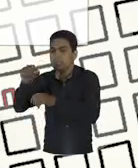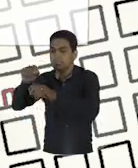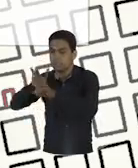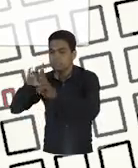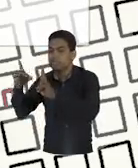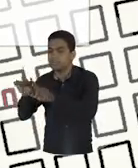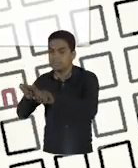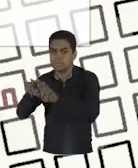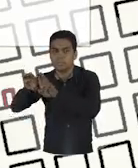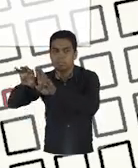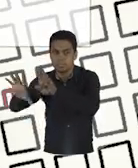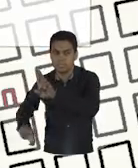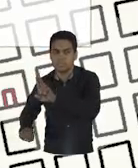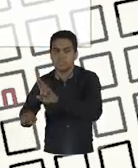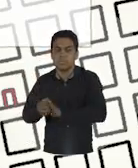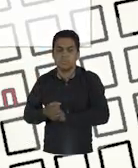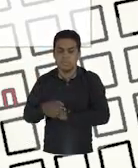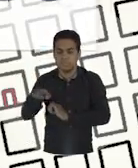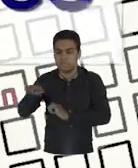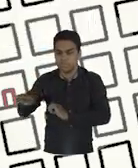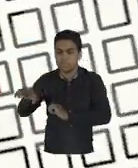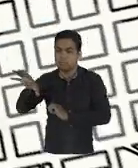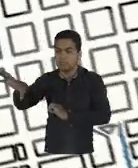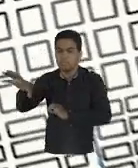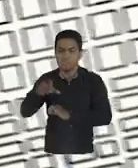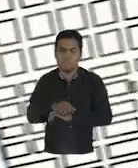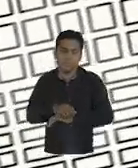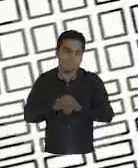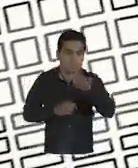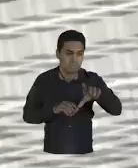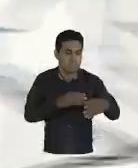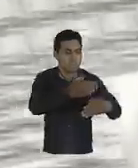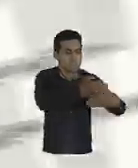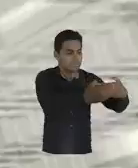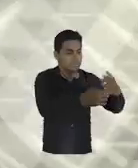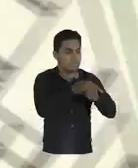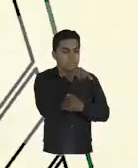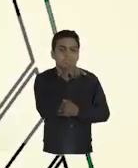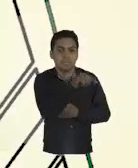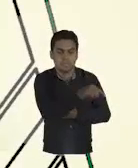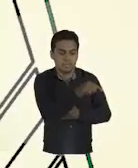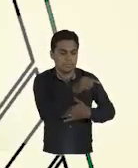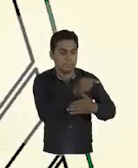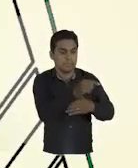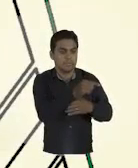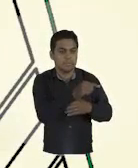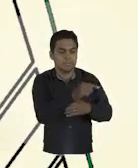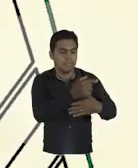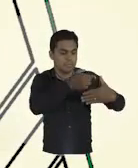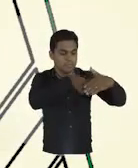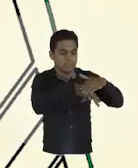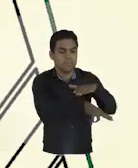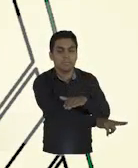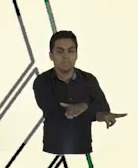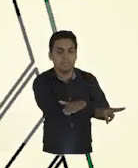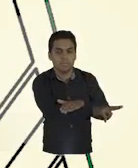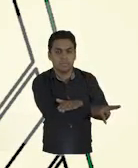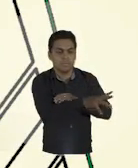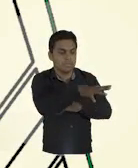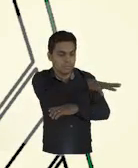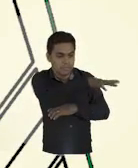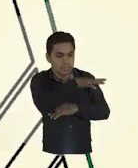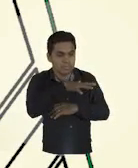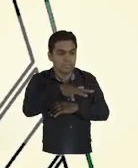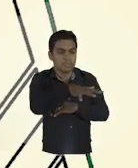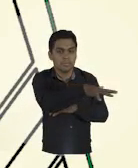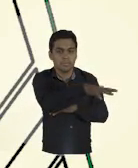e toda a população que mora na região do Parque do Lago, e outro terminal na região leste, que vai facilitar